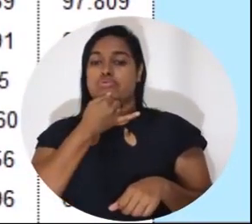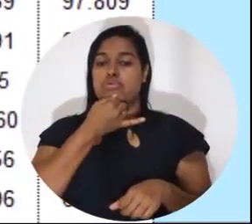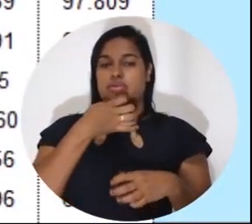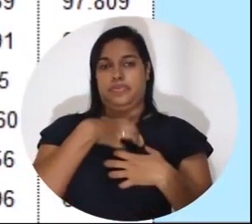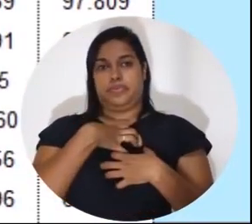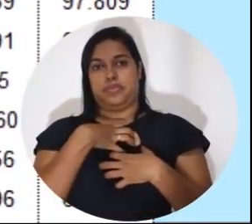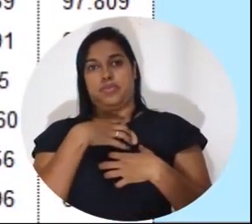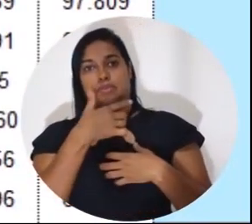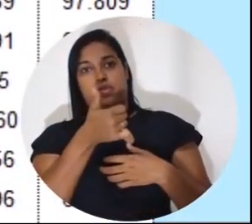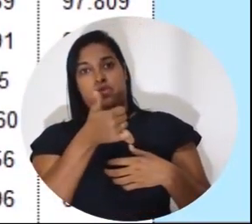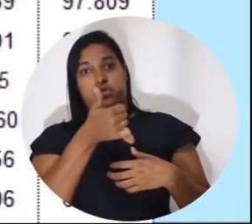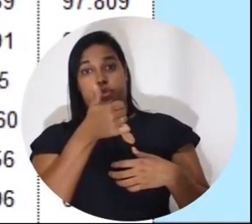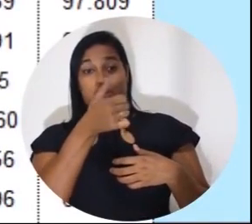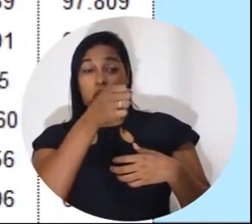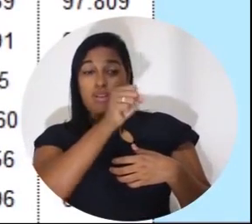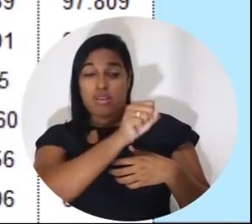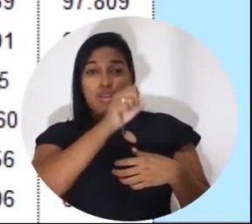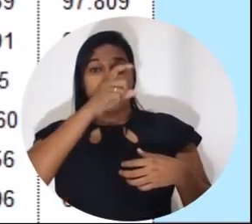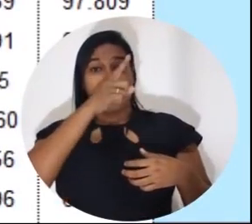de